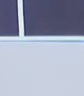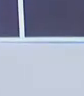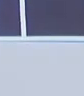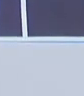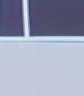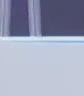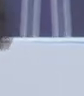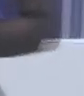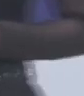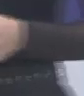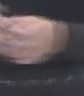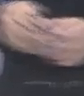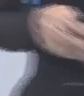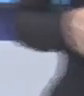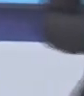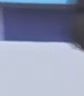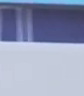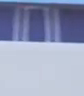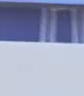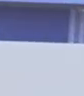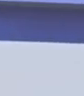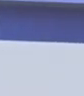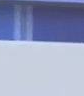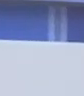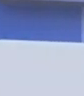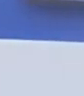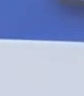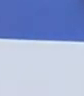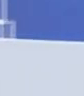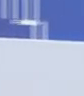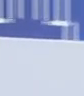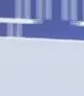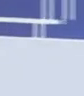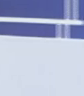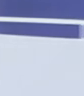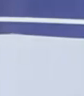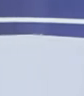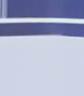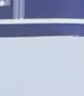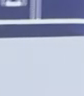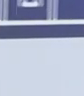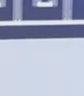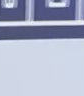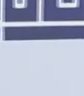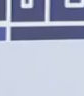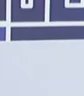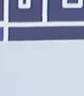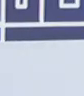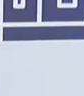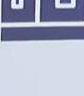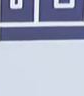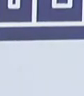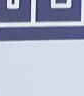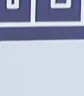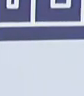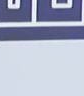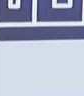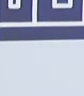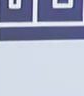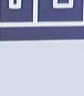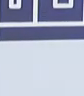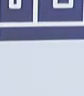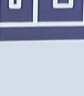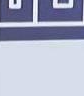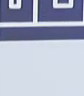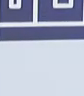porque agora a gente vai para Campo Grande para saber o que é destaque lá na capital morena, com a minha amiga Karina Nunciato, que